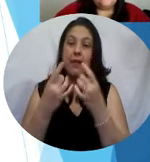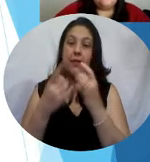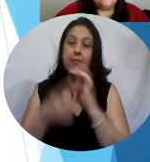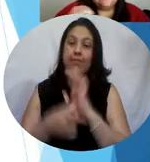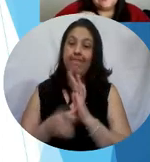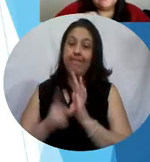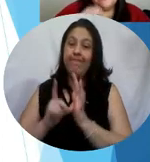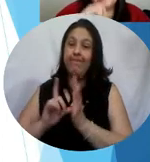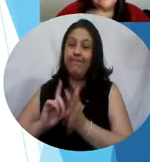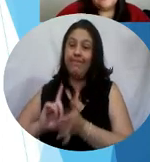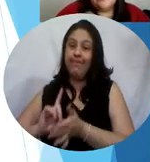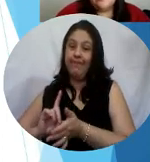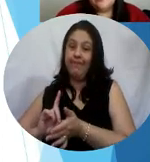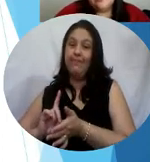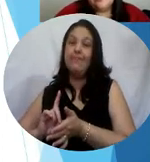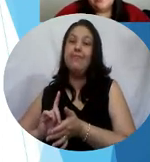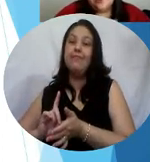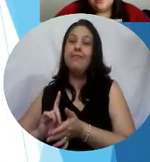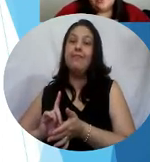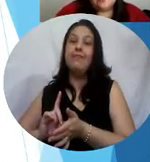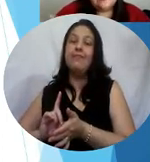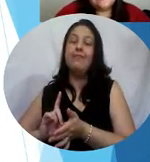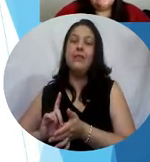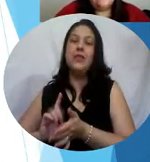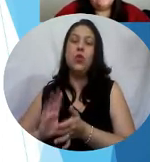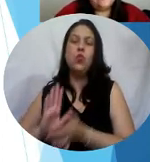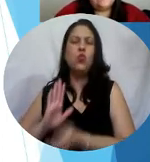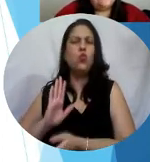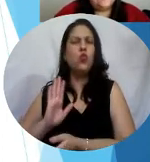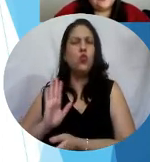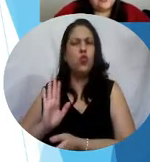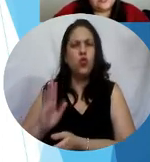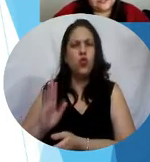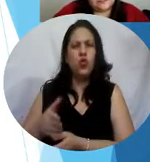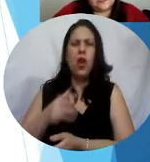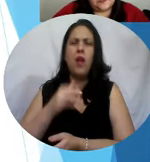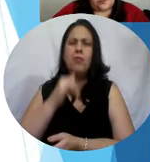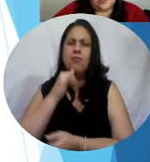ela deve estar já dentro do